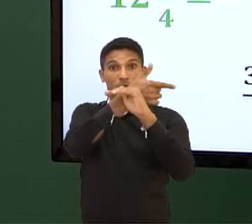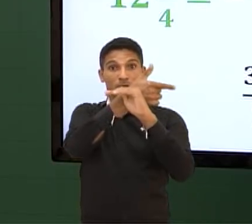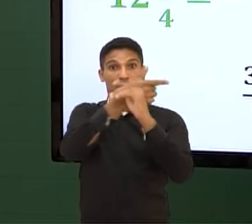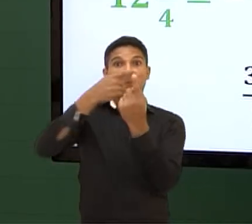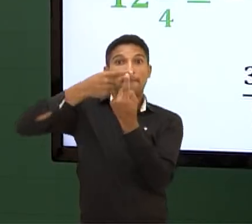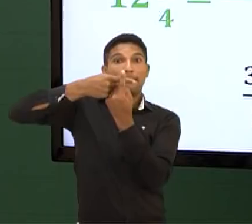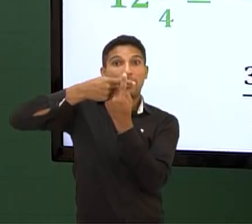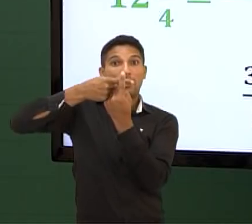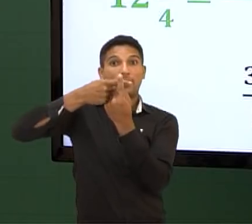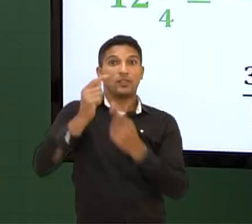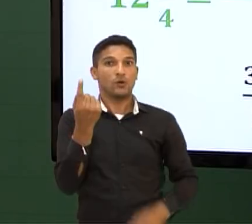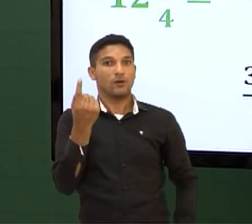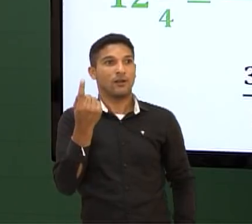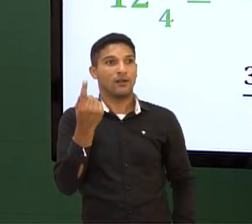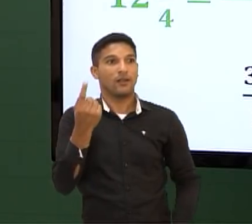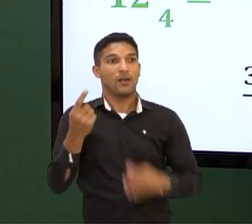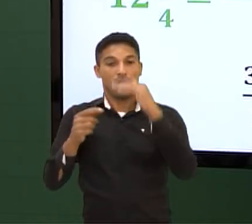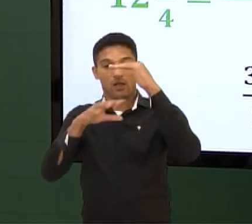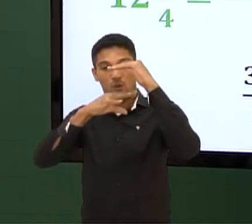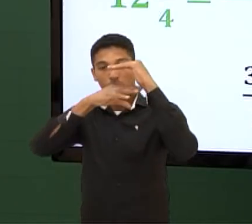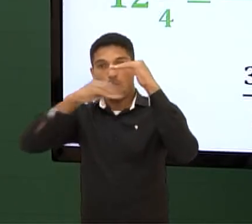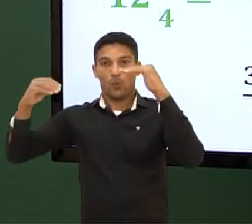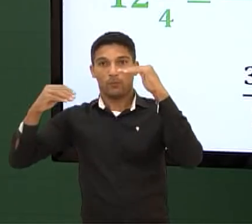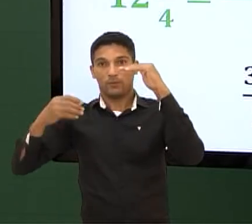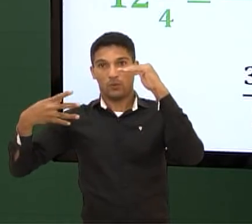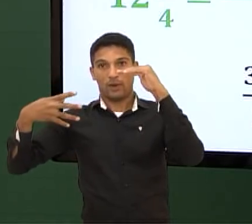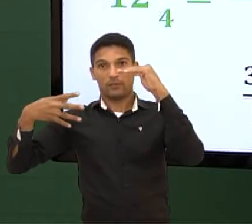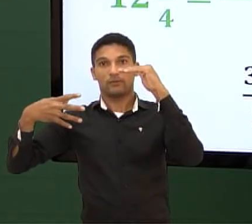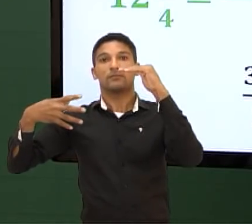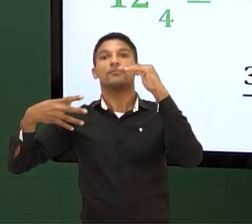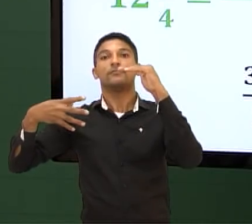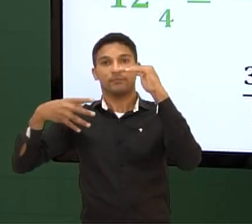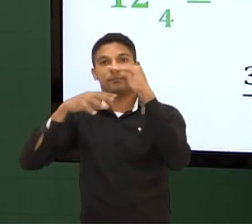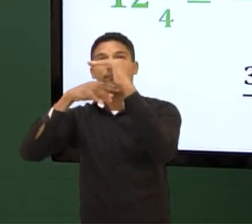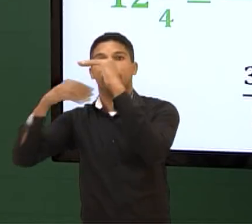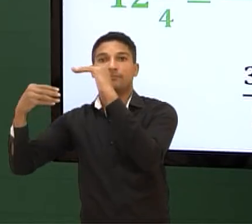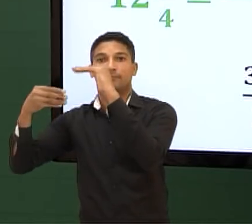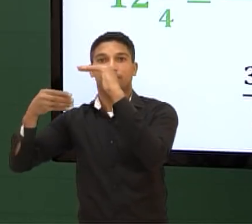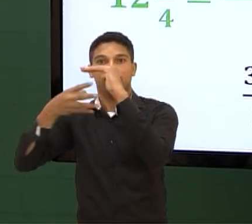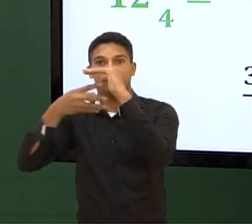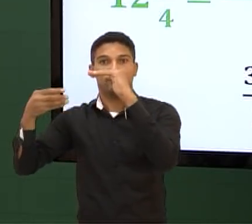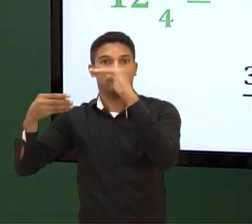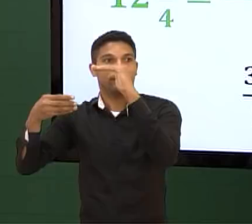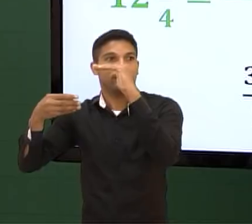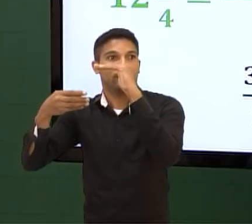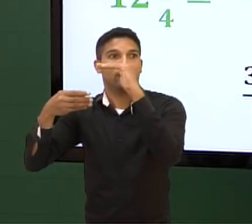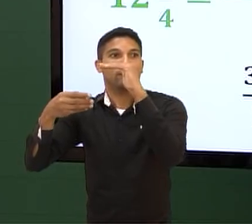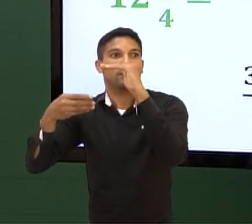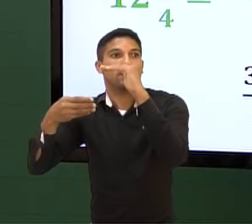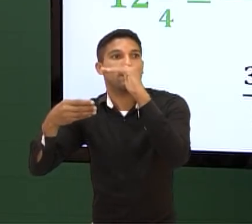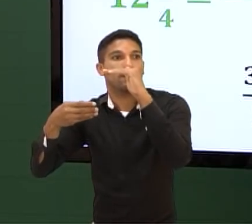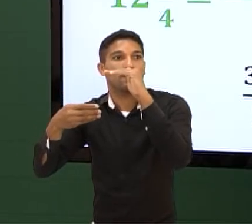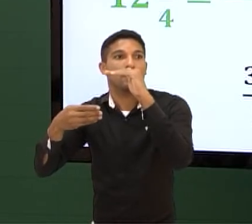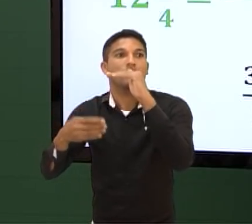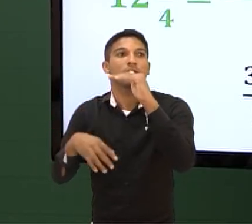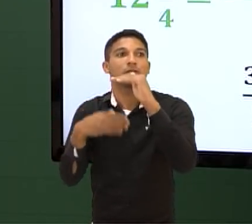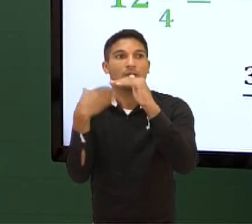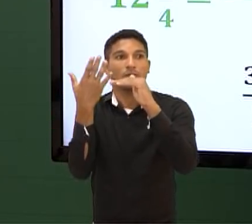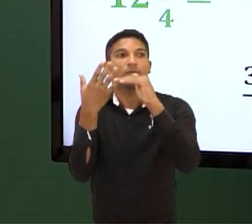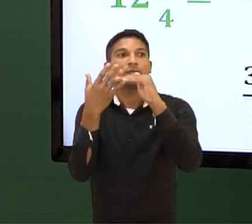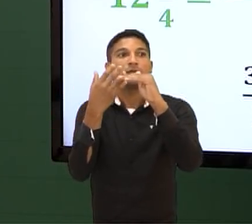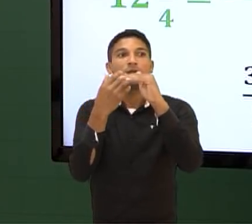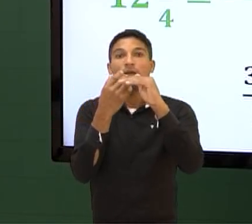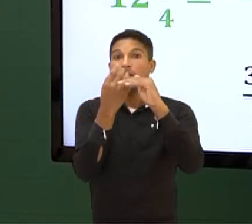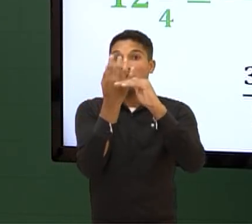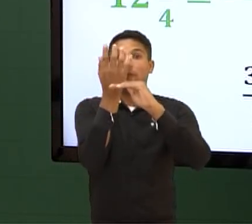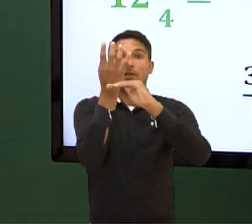1. Repito o meu denominador, que é 4, certo? E eu faço 4 vezes o